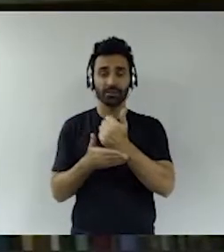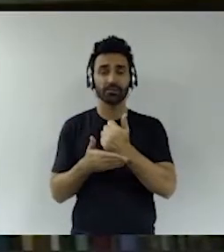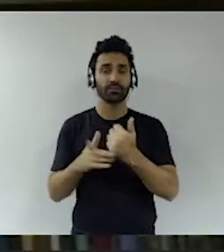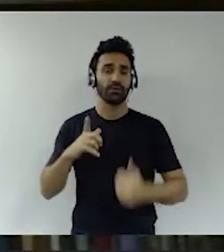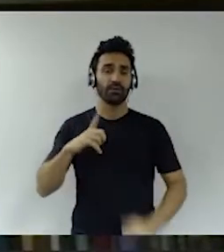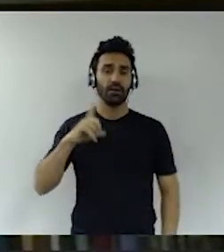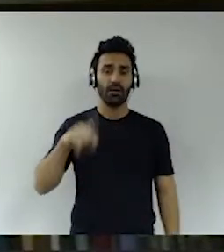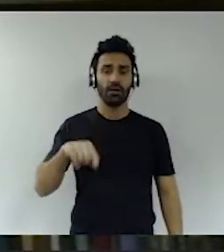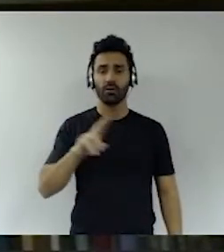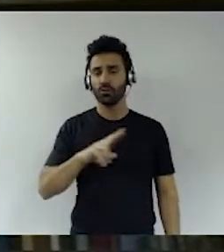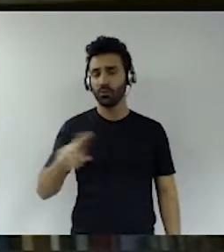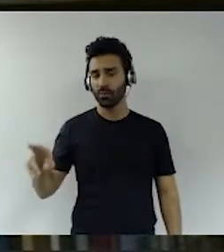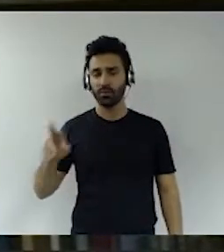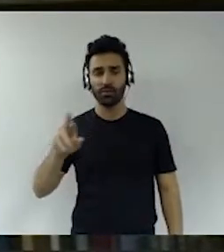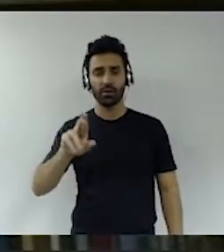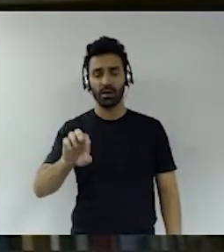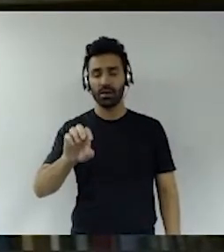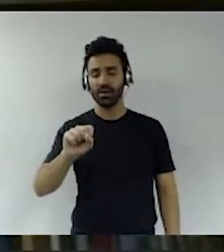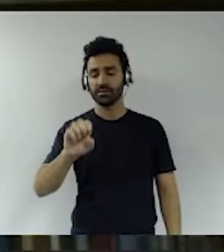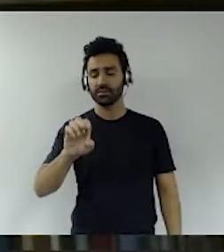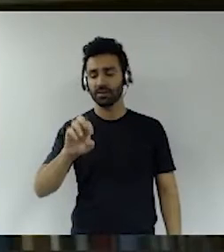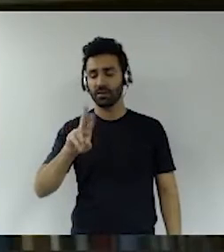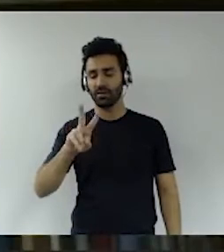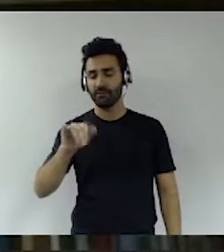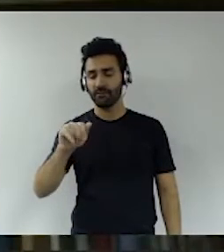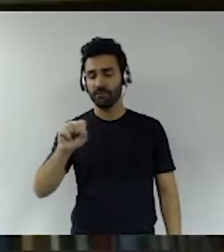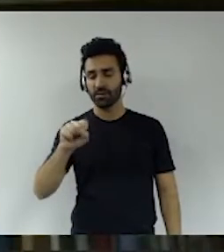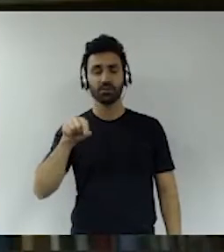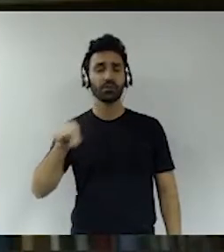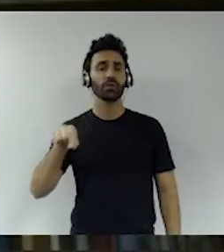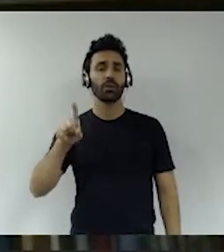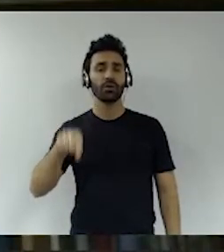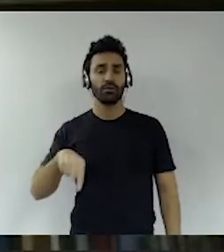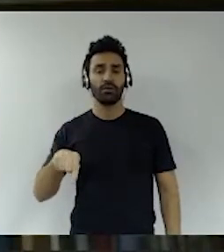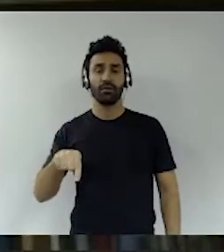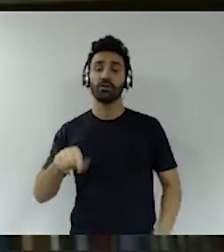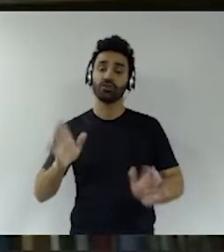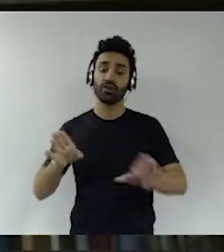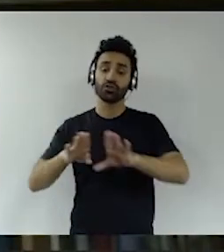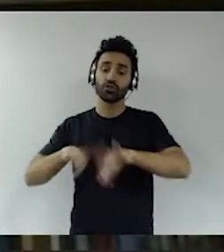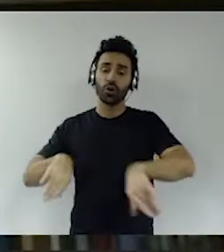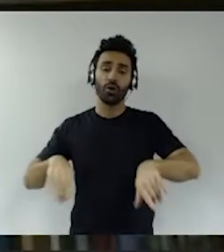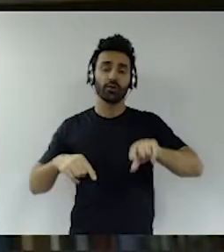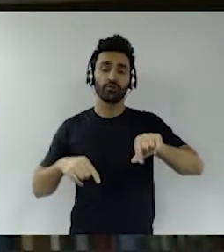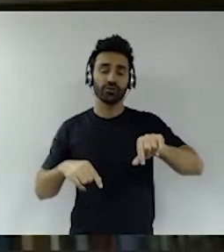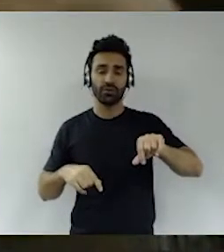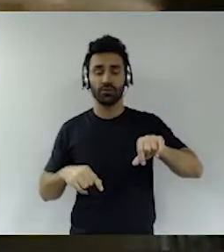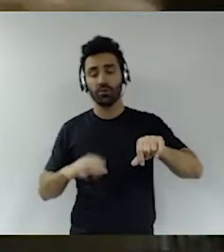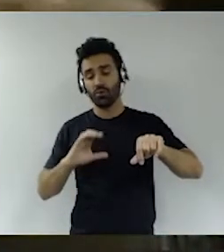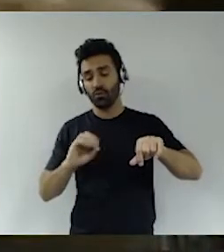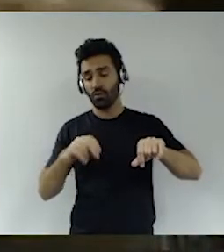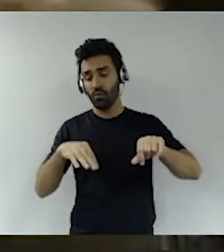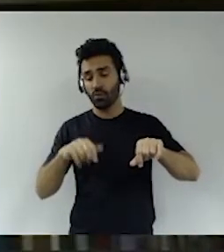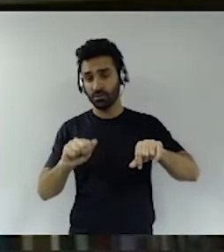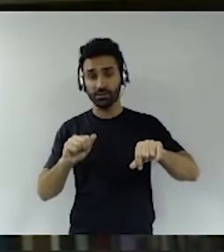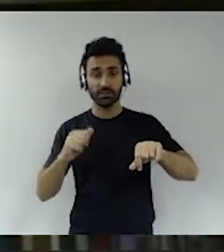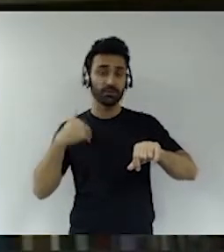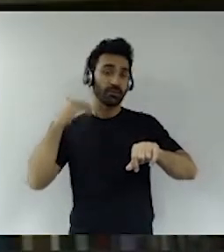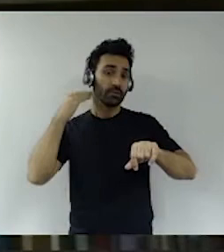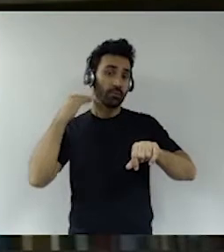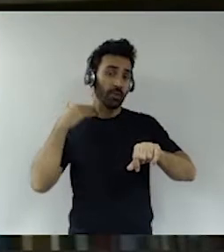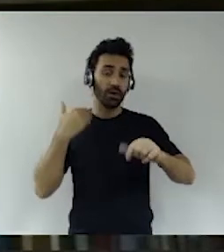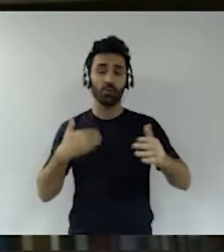chamam de reservas. E o que são reservas? São saldos em contas que os bancos